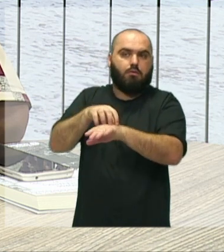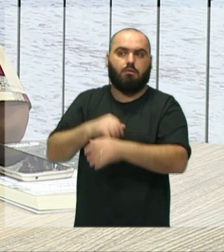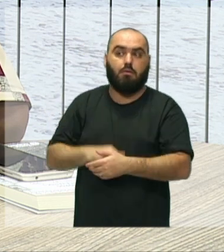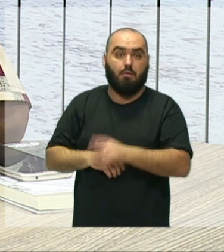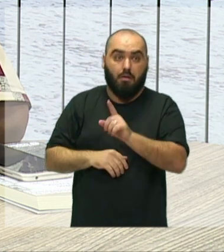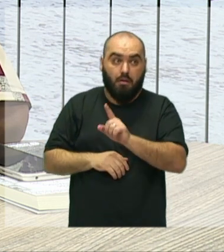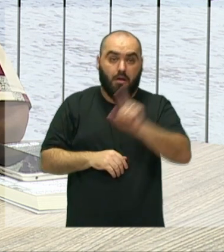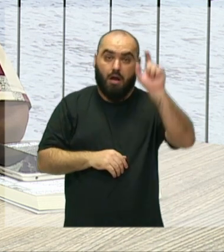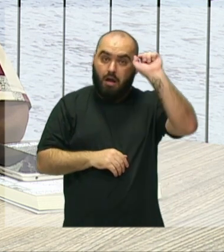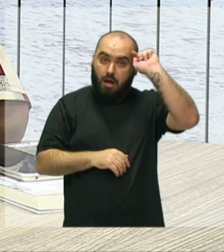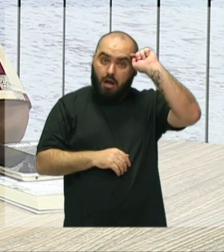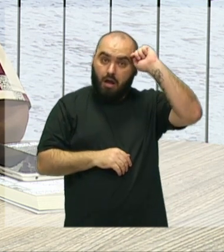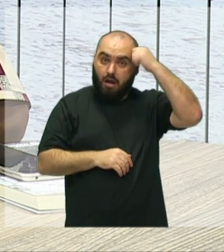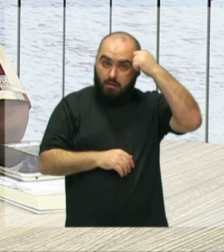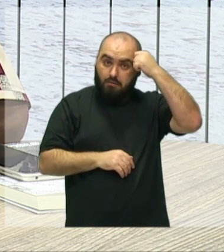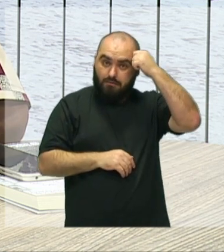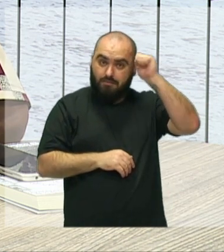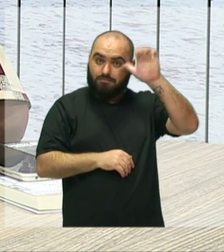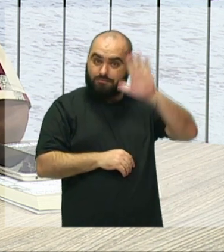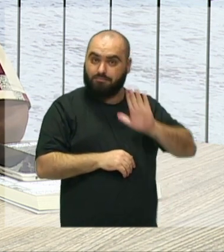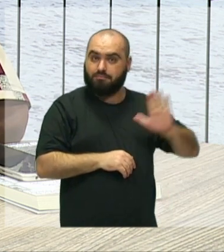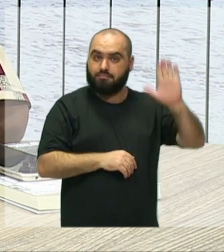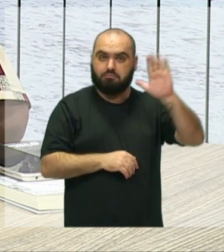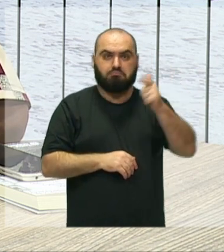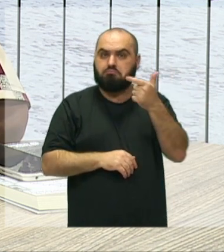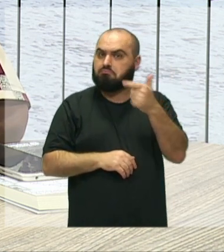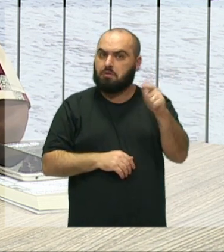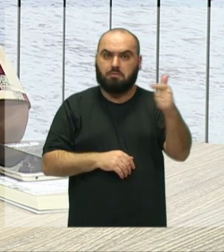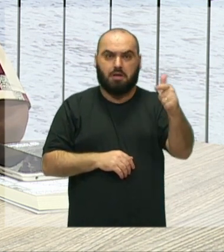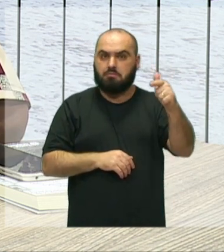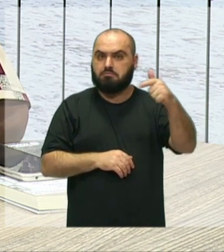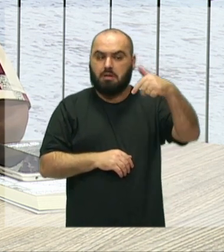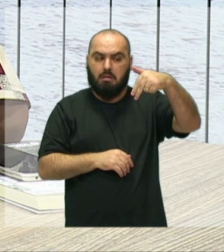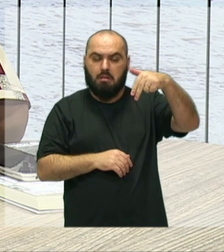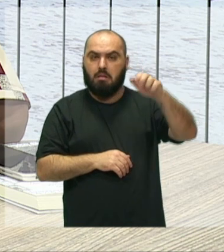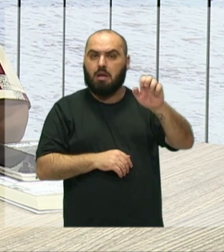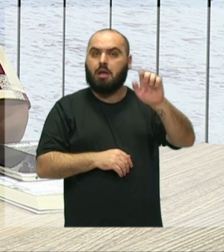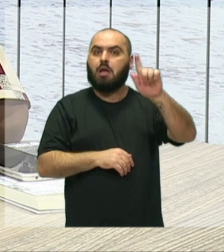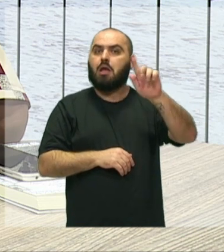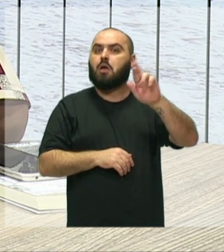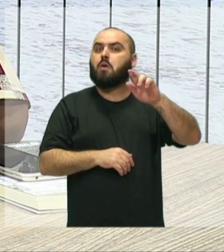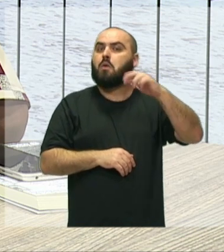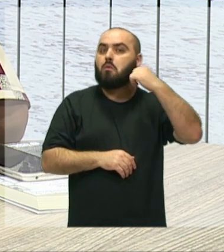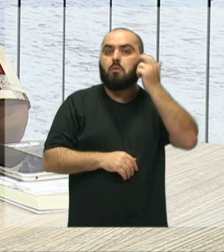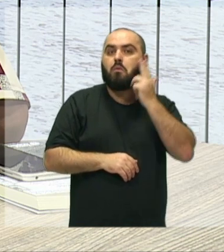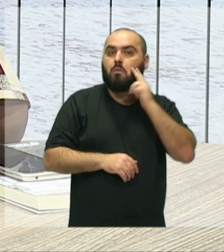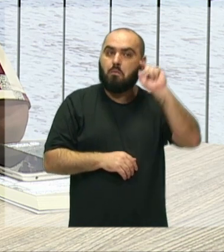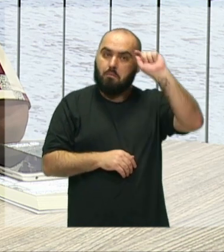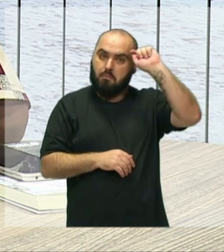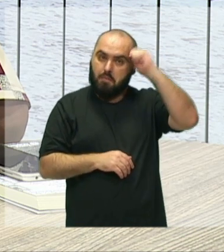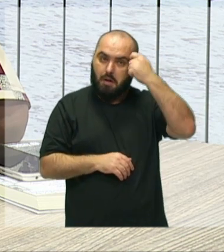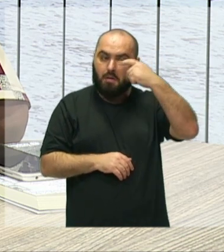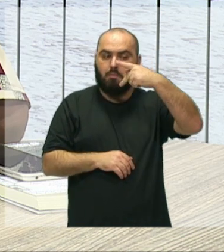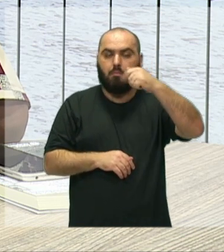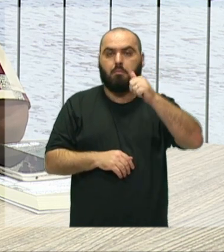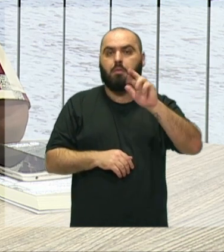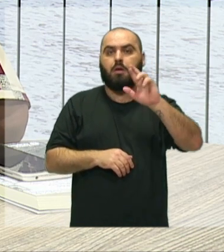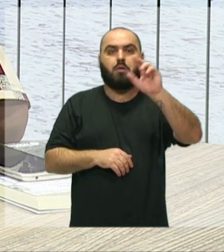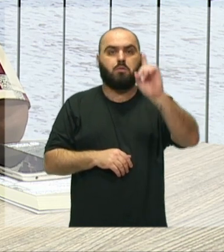a categoria nem preto, nem pardo, nem negro. Eles se auto-identificam